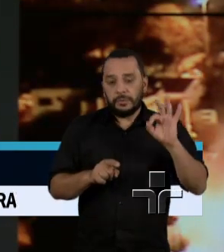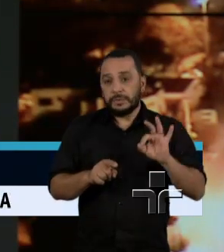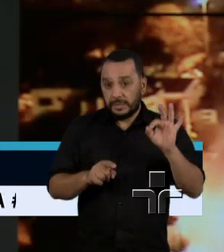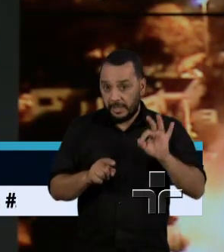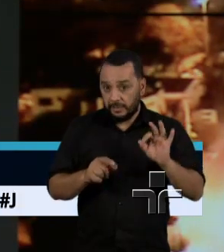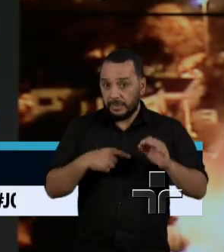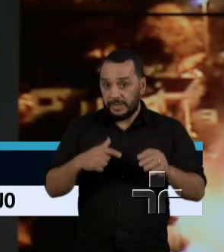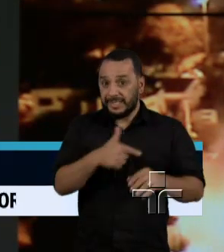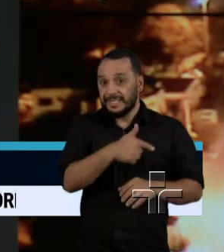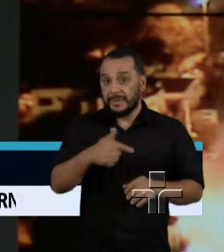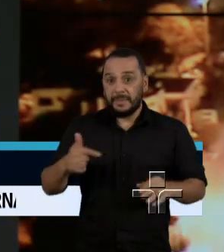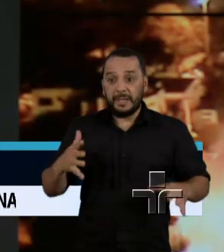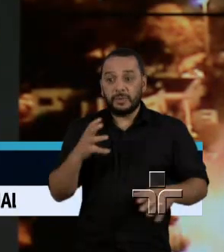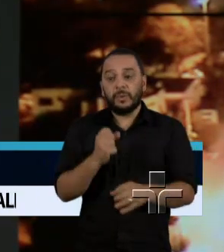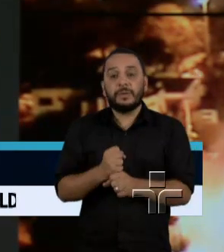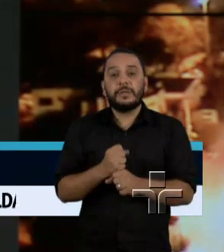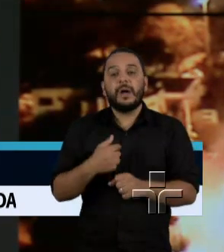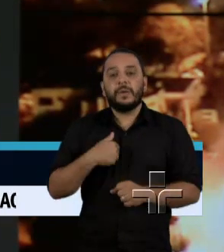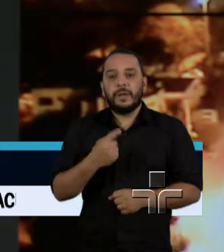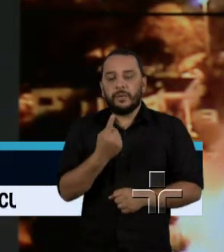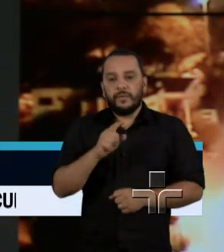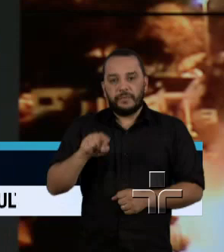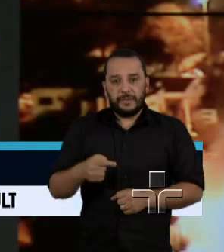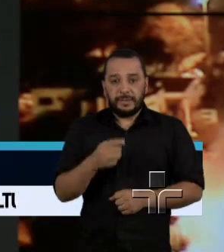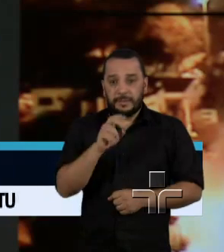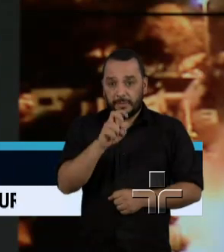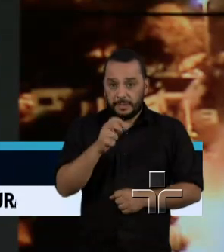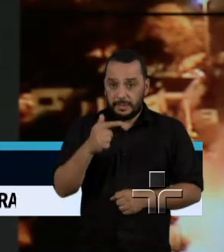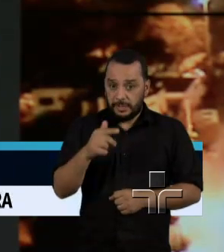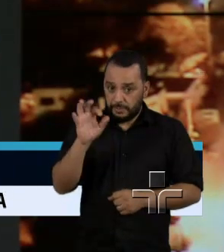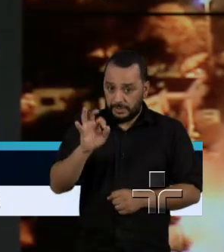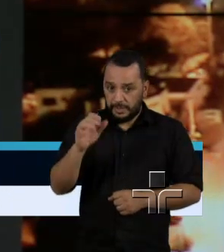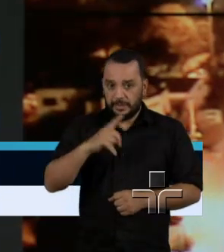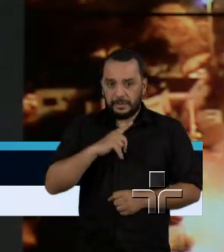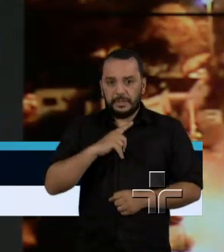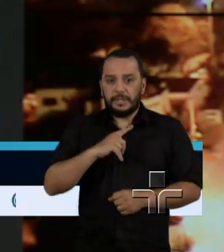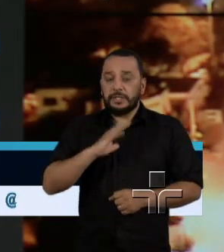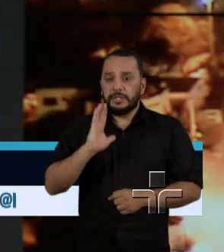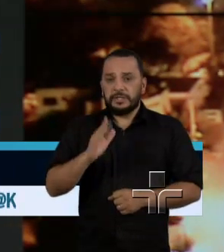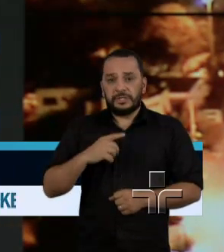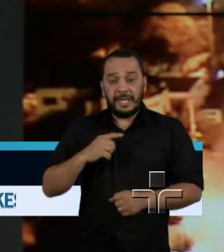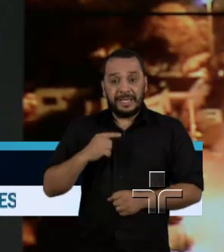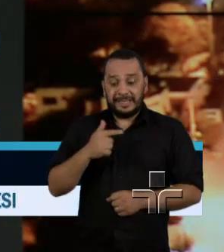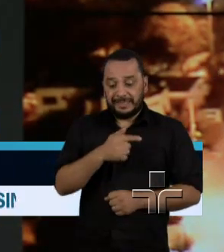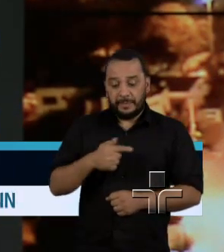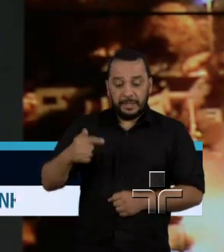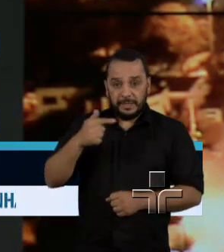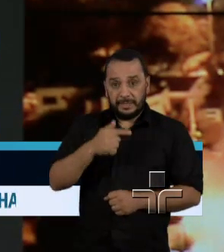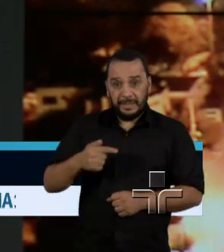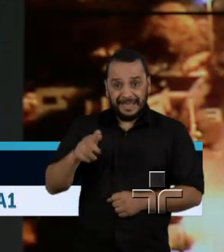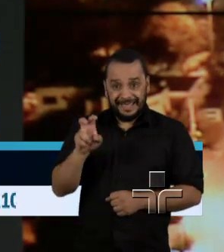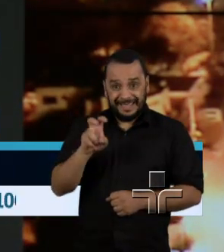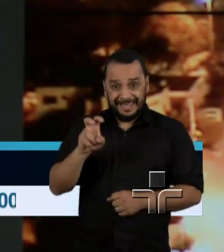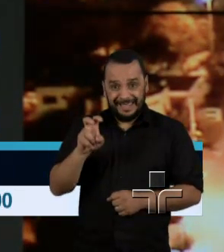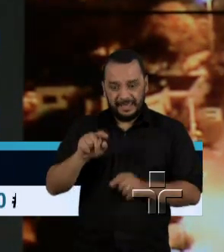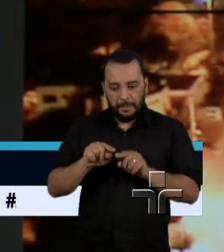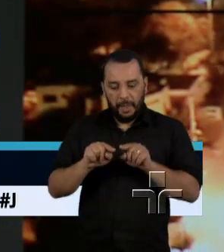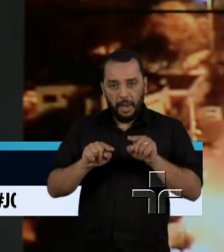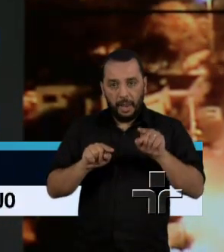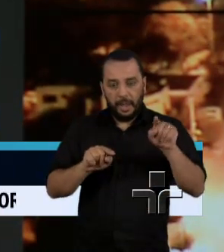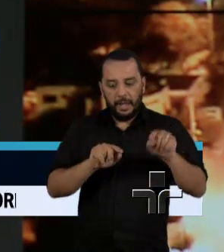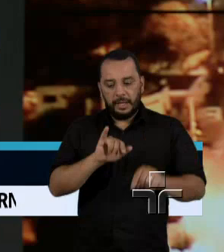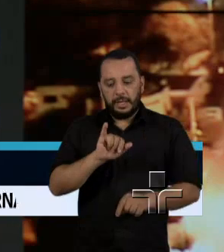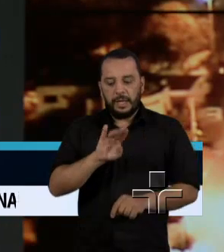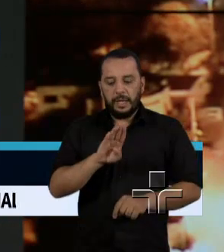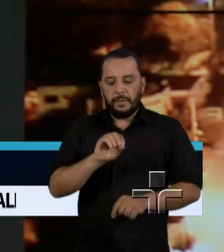norte-americana acumula valorização de 1,57%. Foi a 5ª semana seguida de alta do dólar. O Ibovespa,